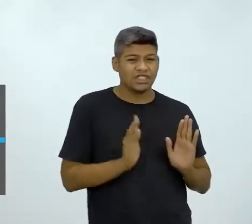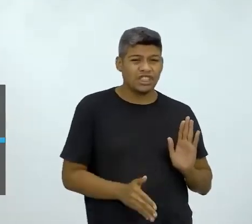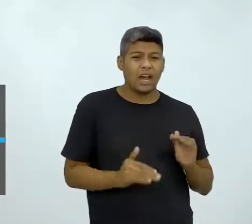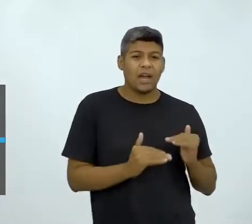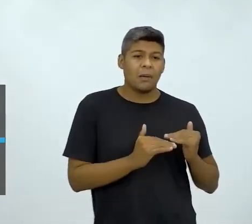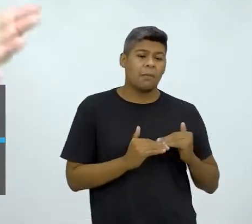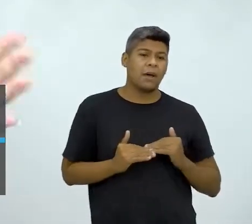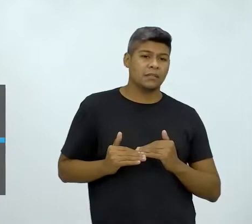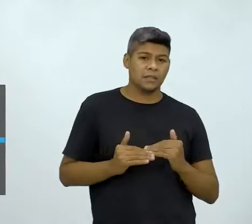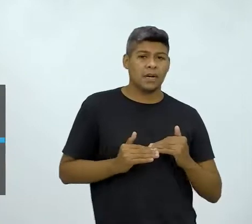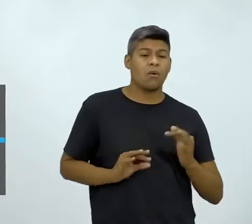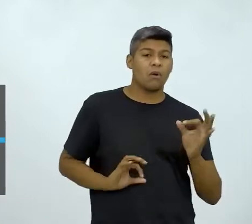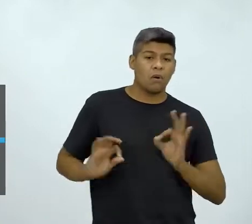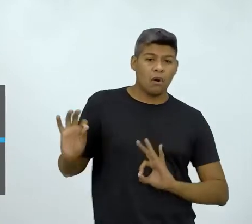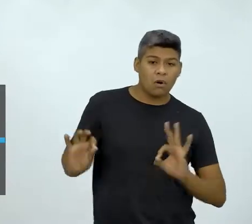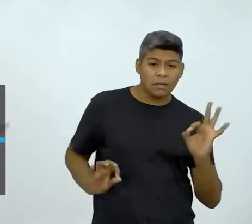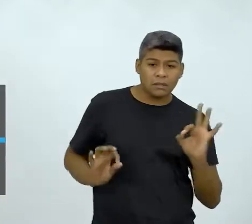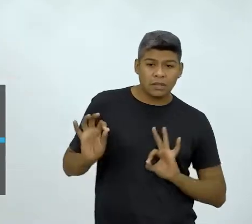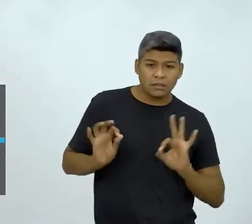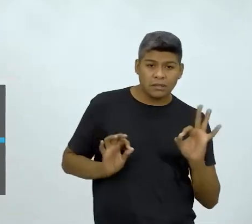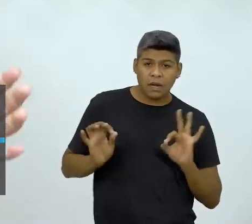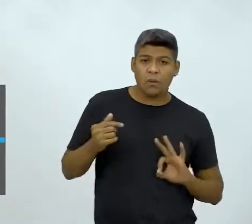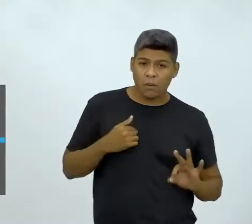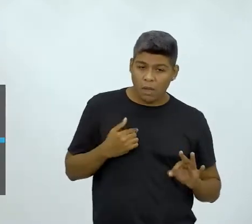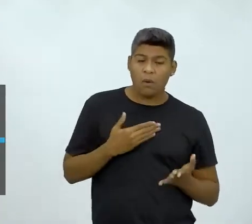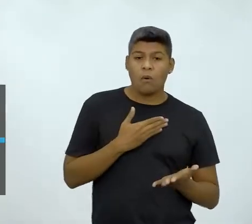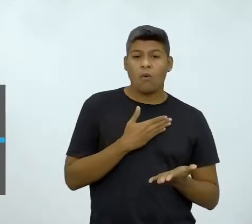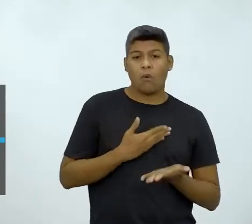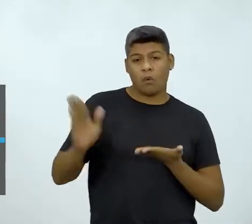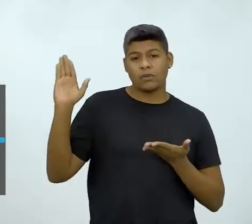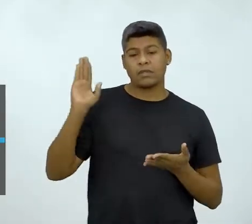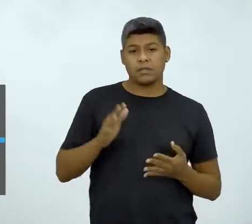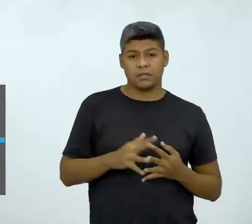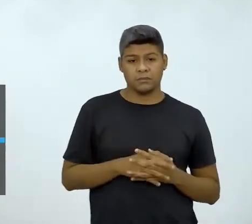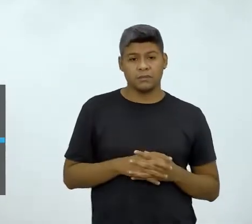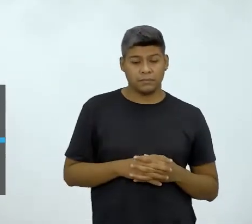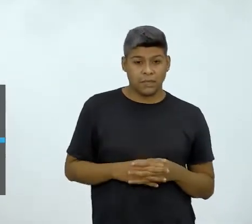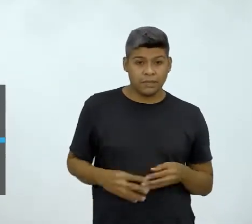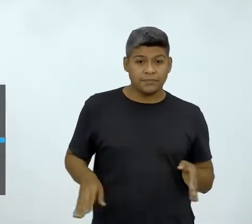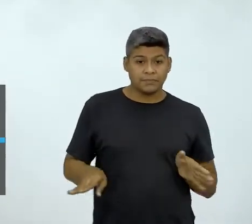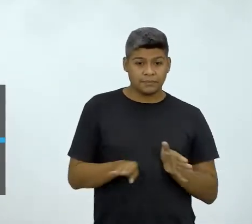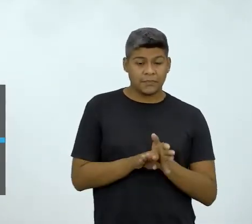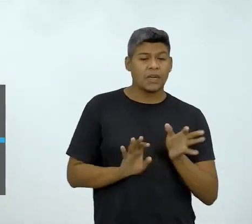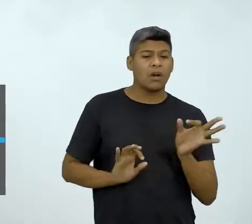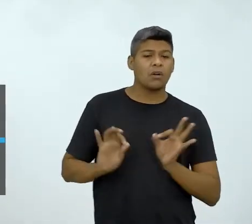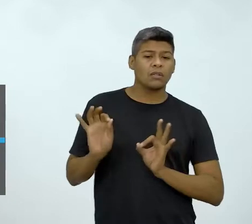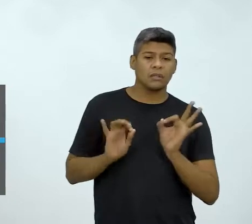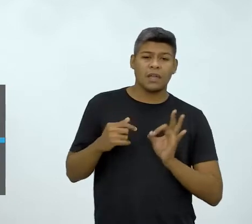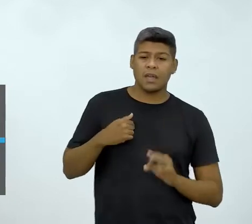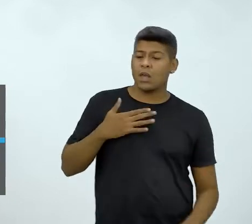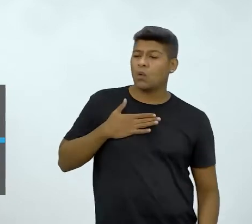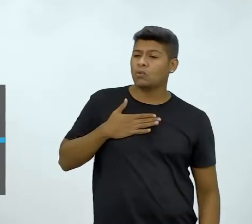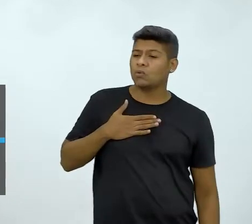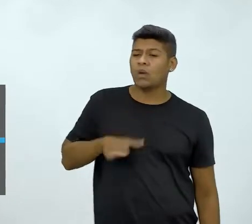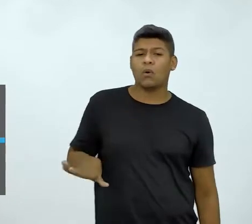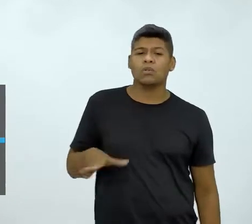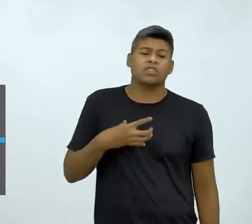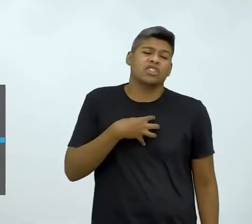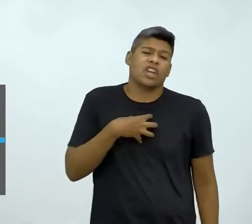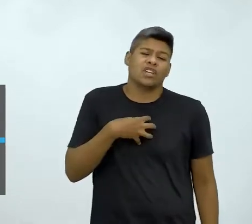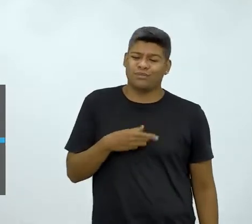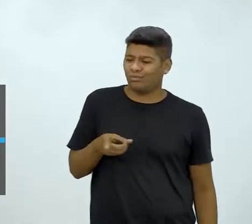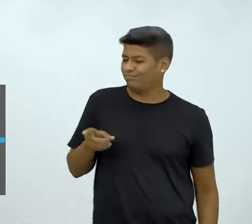já tinha toda uma organização em que eu fui inserida. Só que, às vezes, eu chego nessa organização e falo, então, mas eu não gostei muito desse jeito, desse negócio